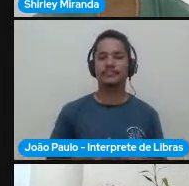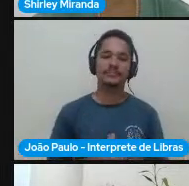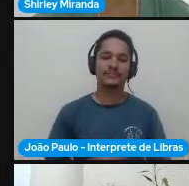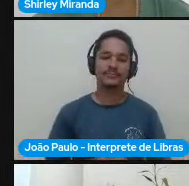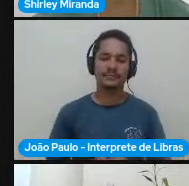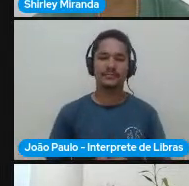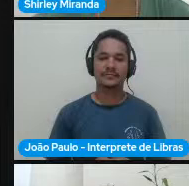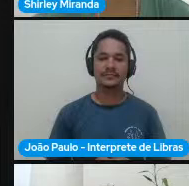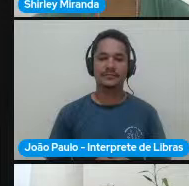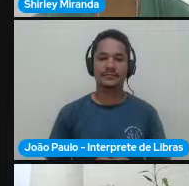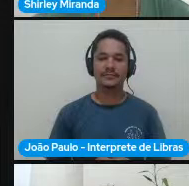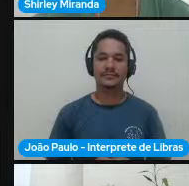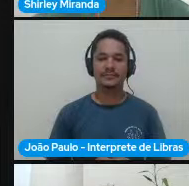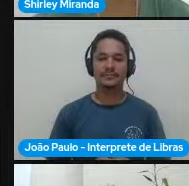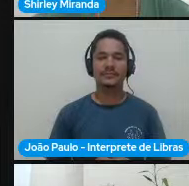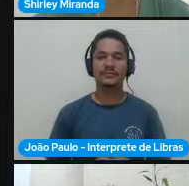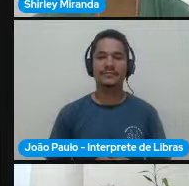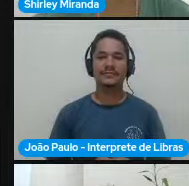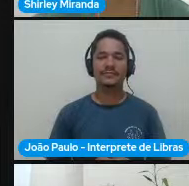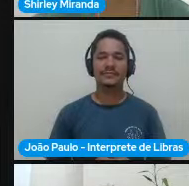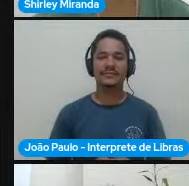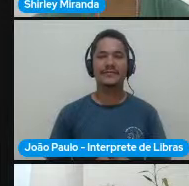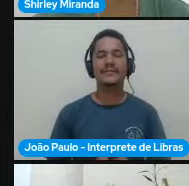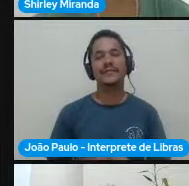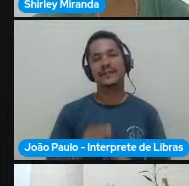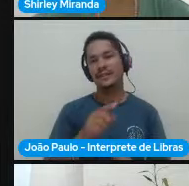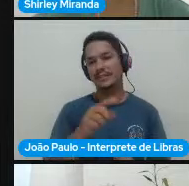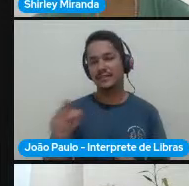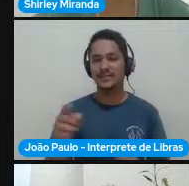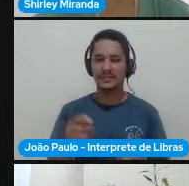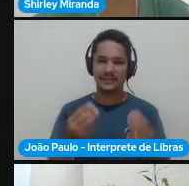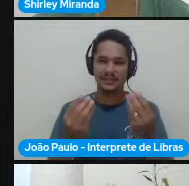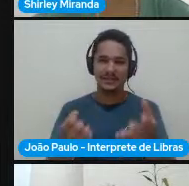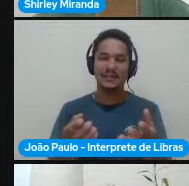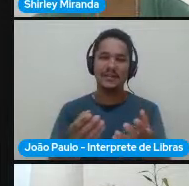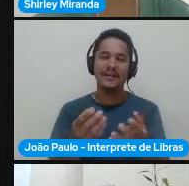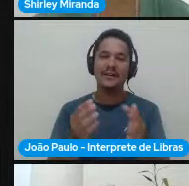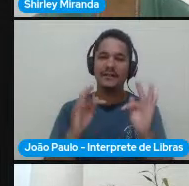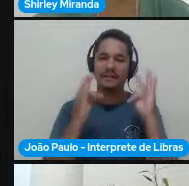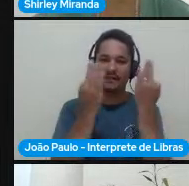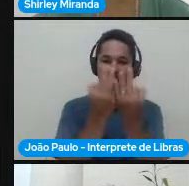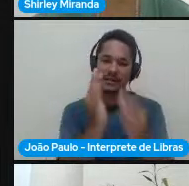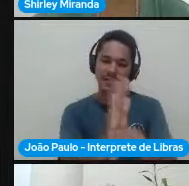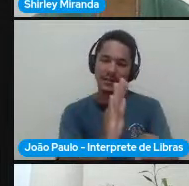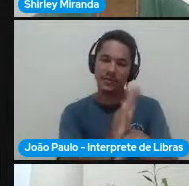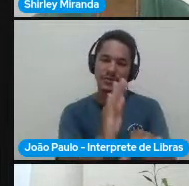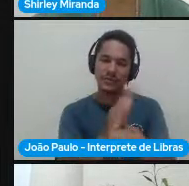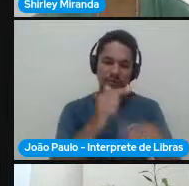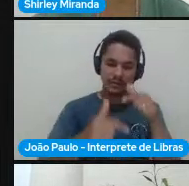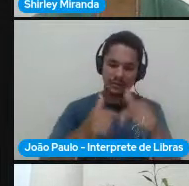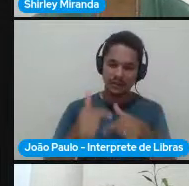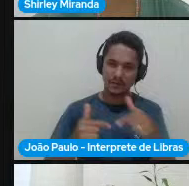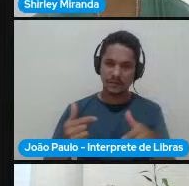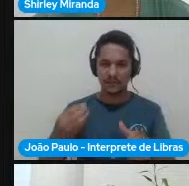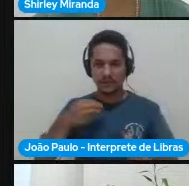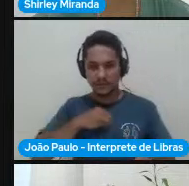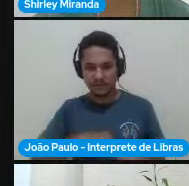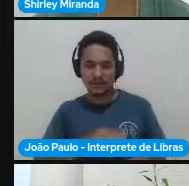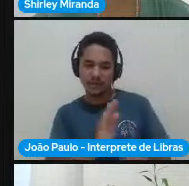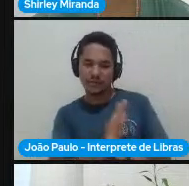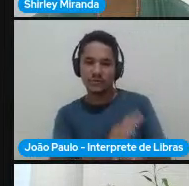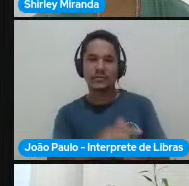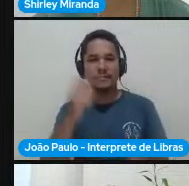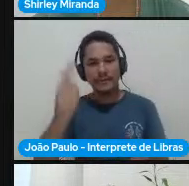sua casa, para a sua família, o fruto do seu trabalho, e, ao mesmo tempo, tendo a oportunidade